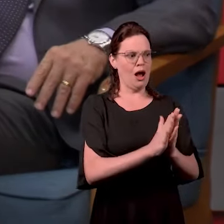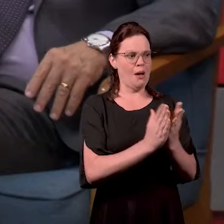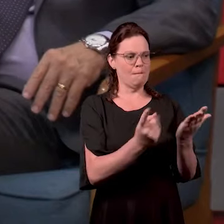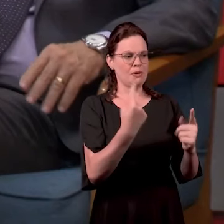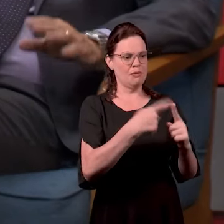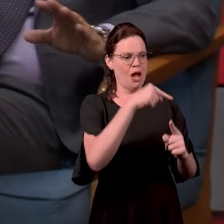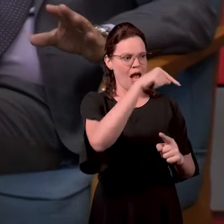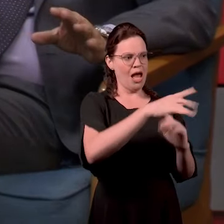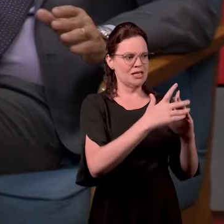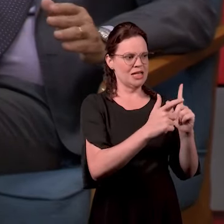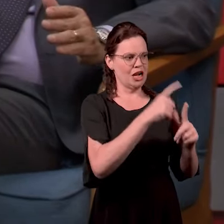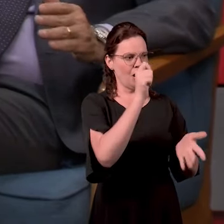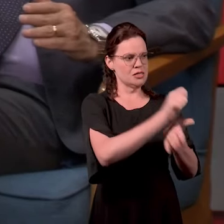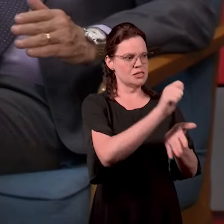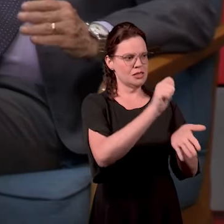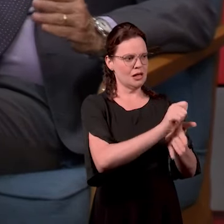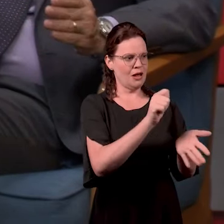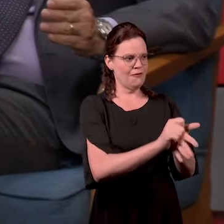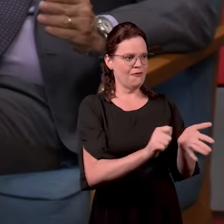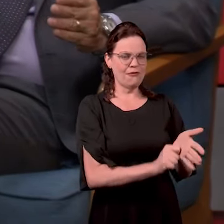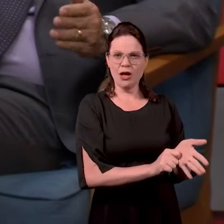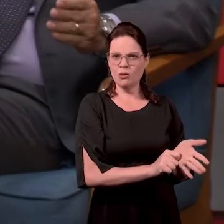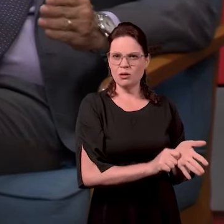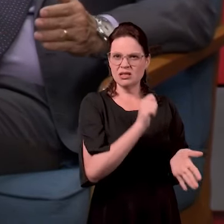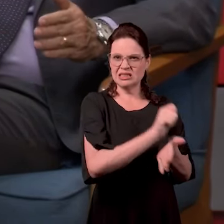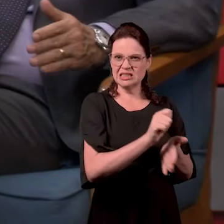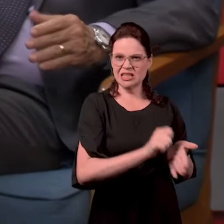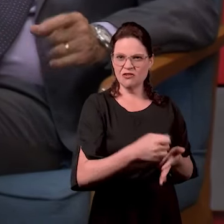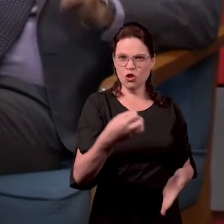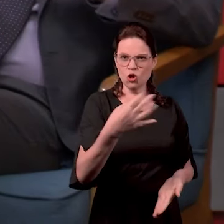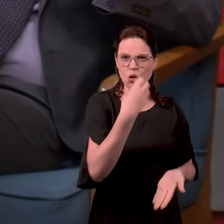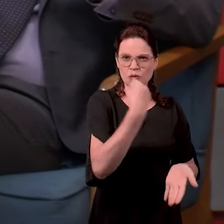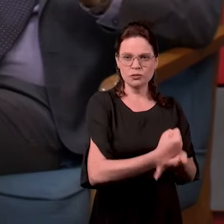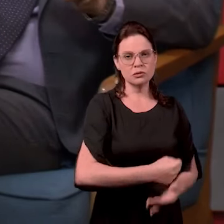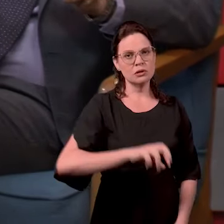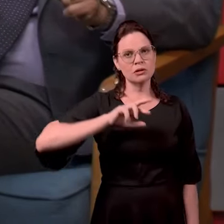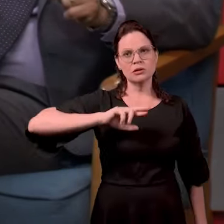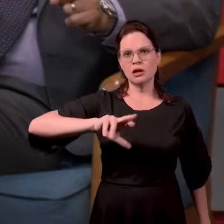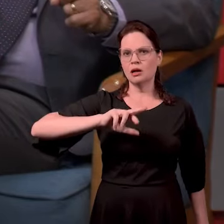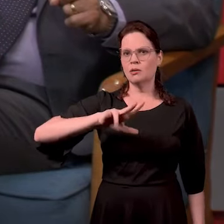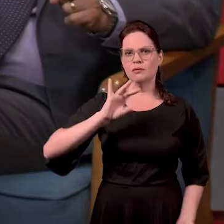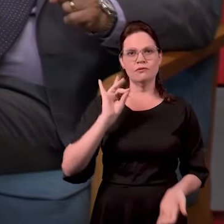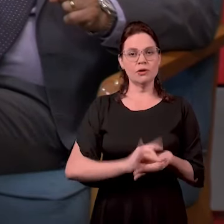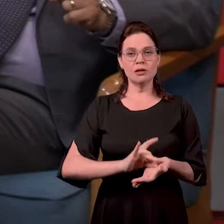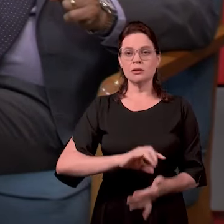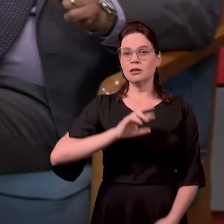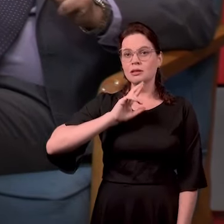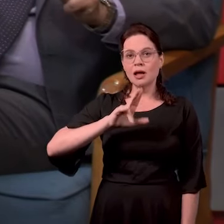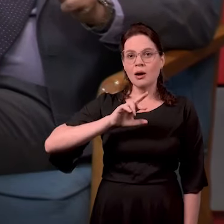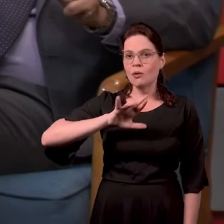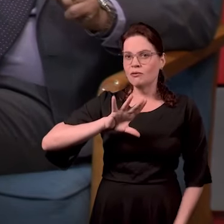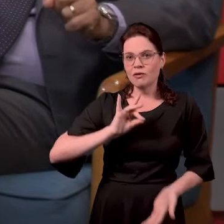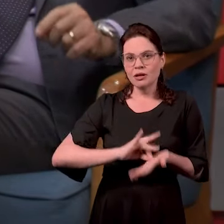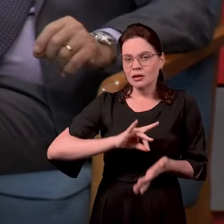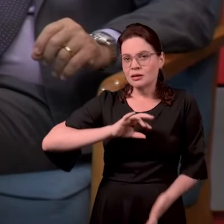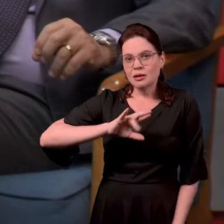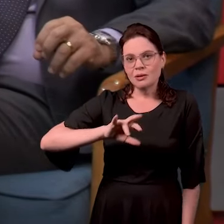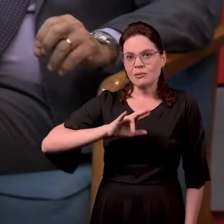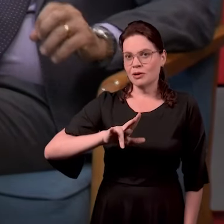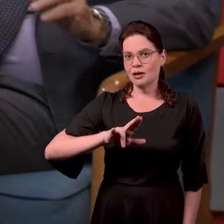que escreveu a Bíblia. Claro, eles estão falando que escreveu o Novo Testamento. Isso não é verdade. Isso não é